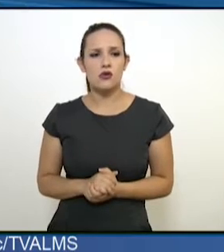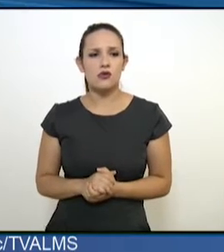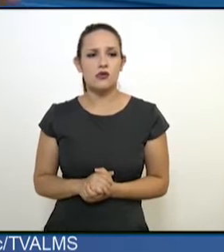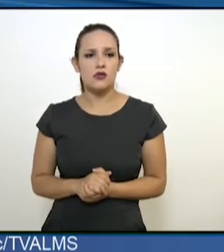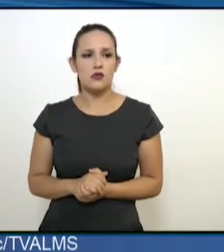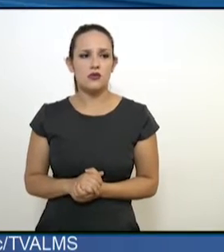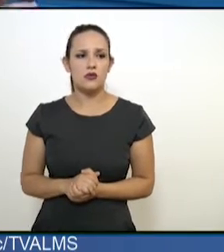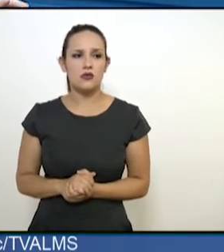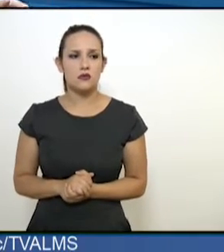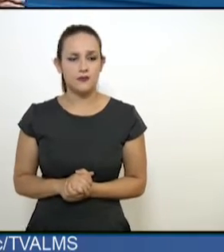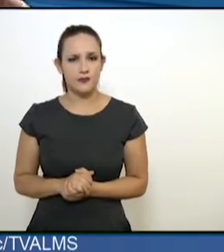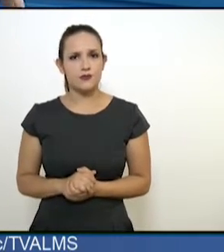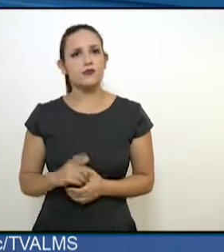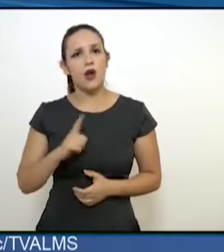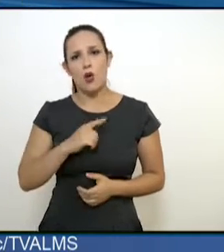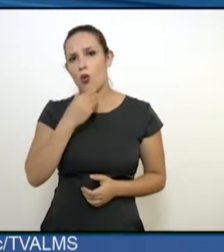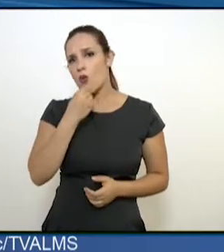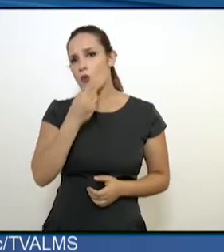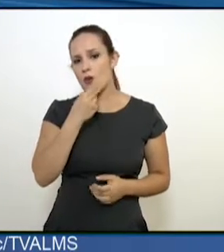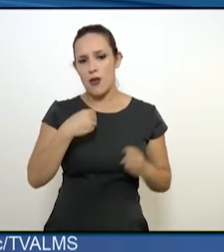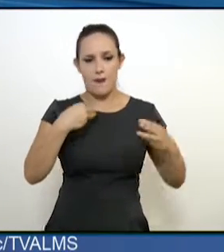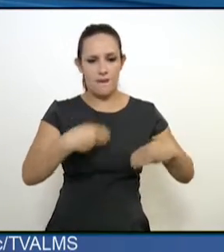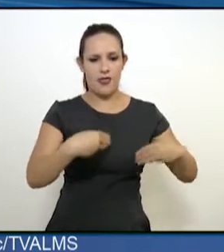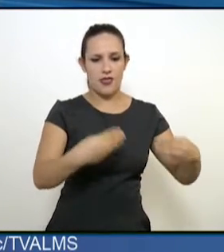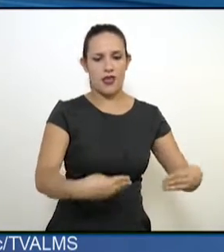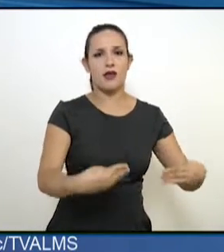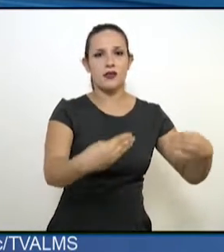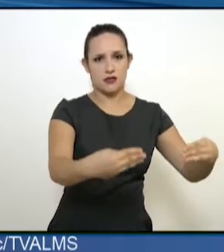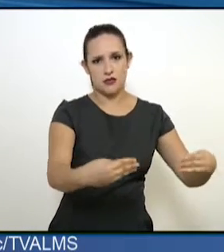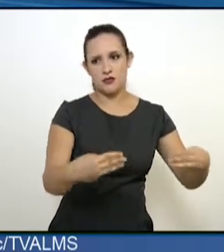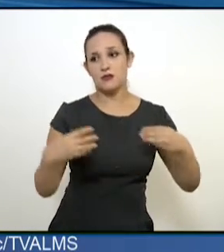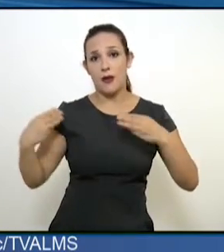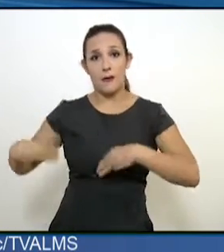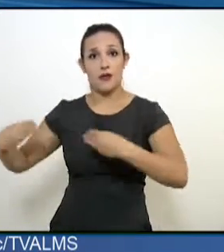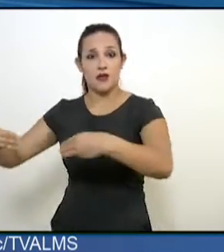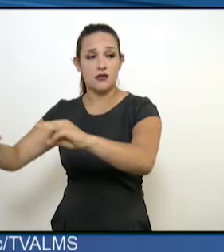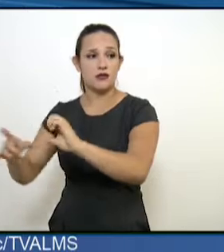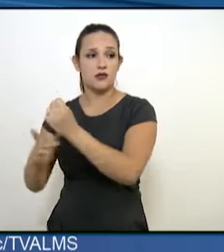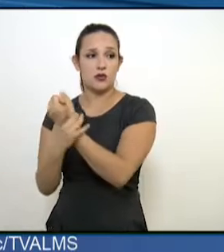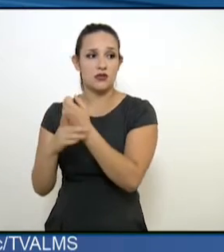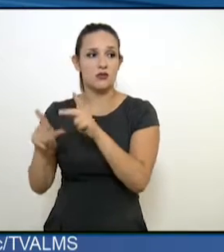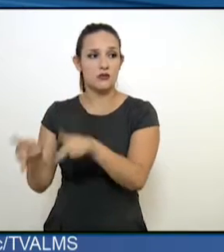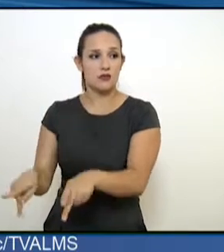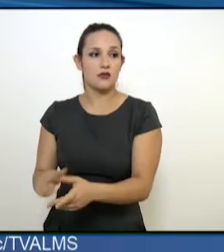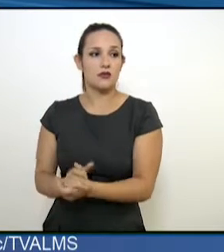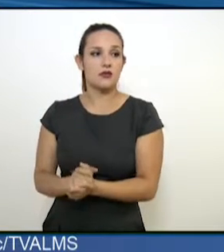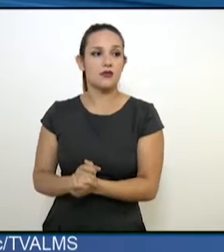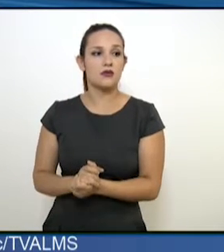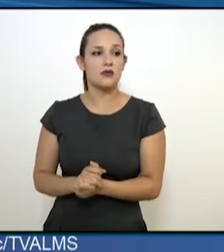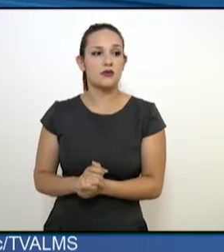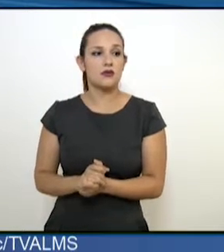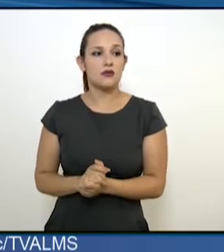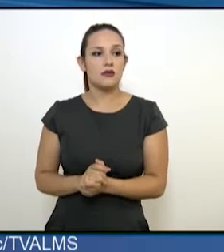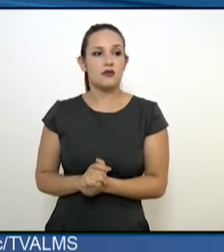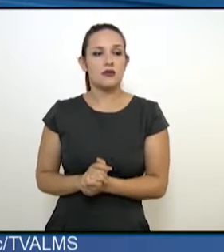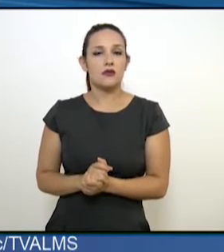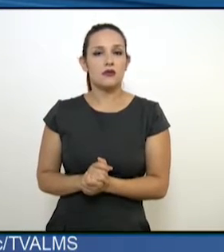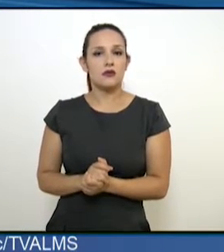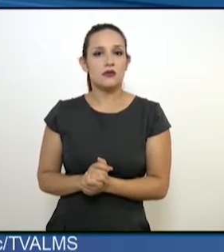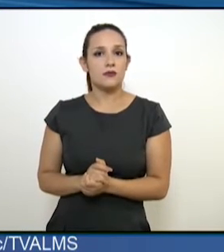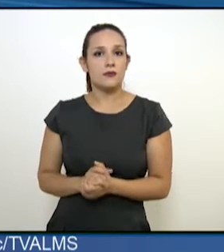um ministro que estava na defesa, no Ministério da Defesa, e vai